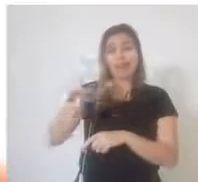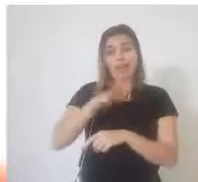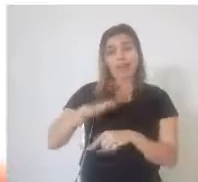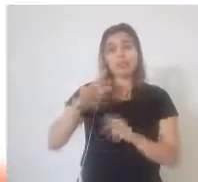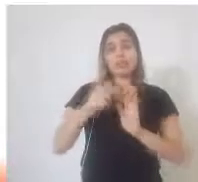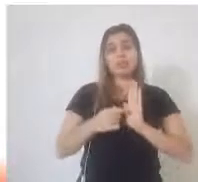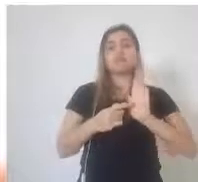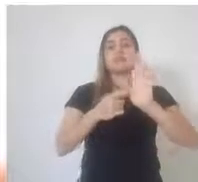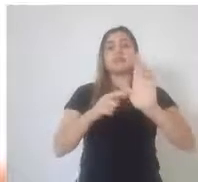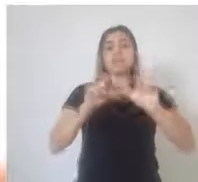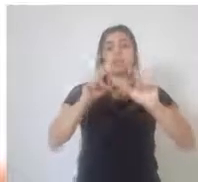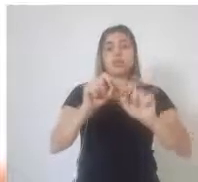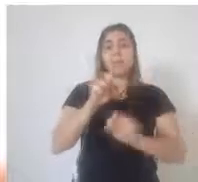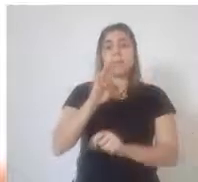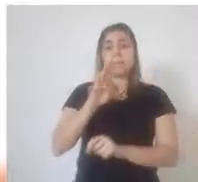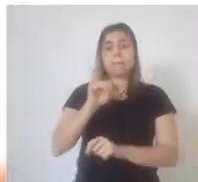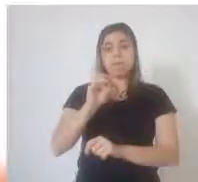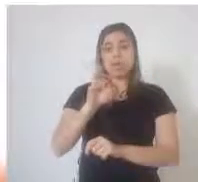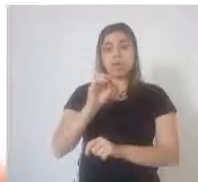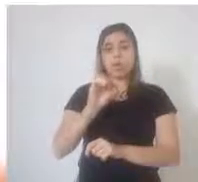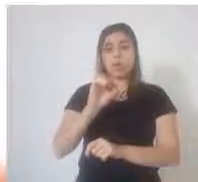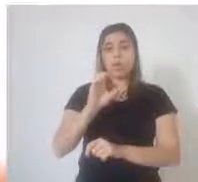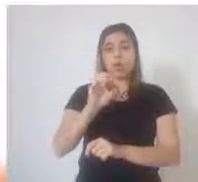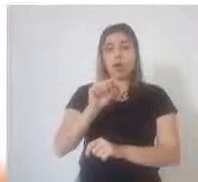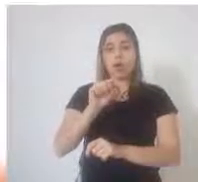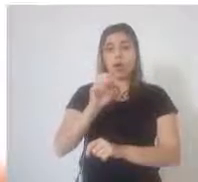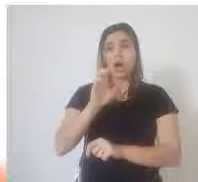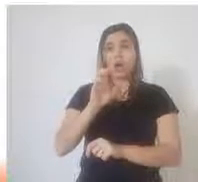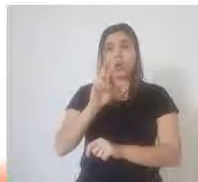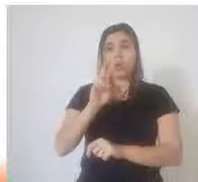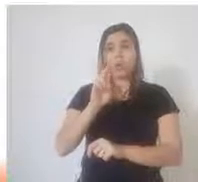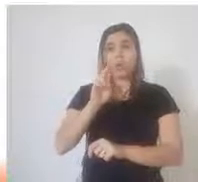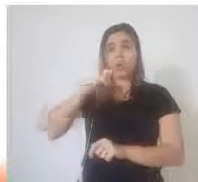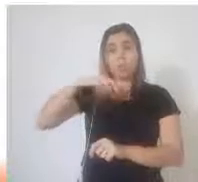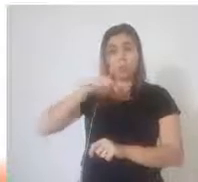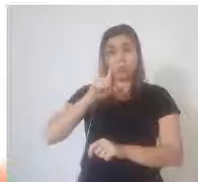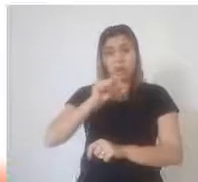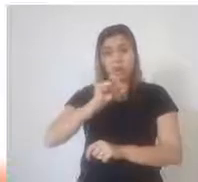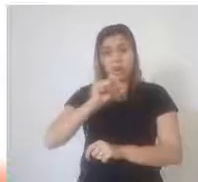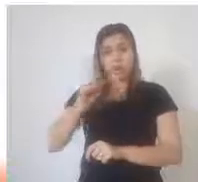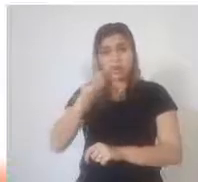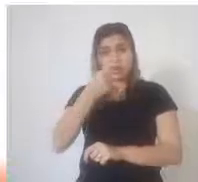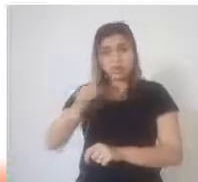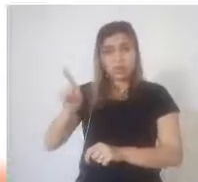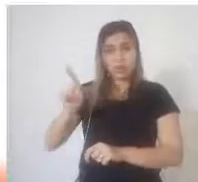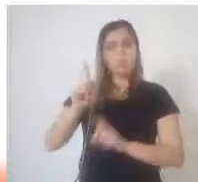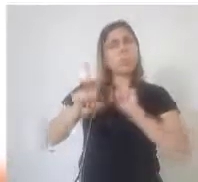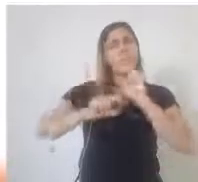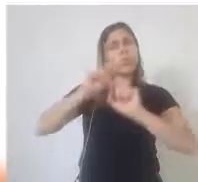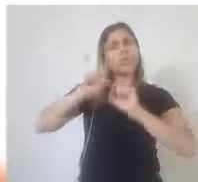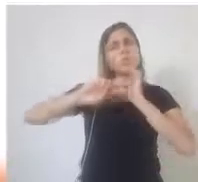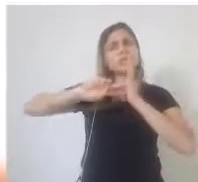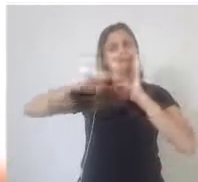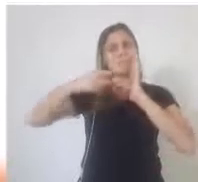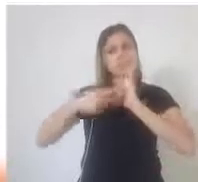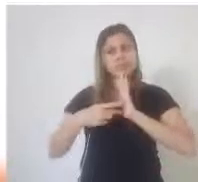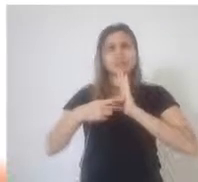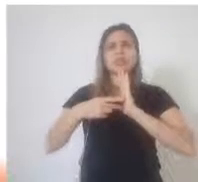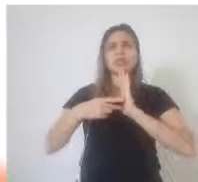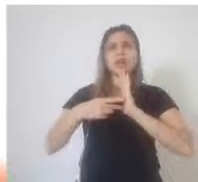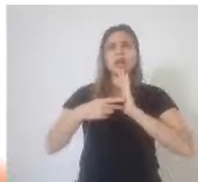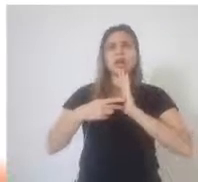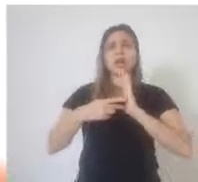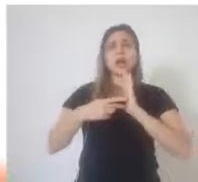significativo nos ambientes é o que a gente chama de bioacumulação ou magnificação trófica. O que